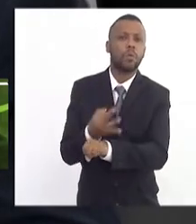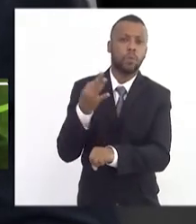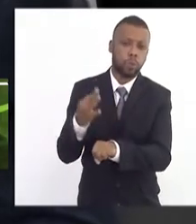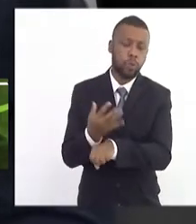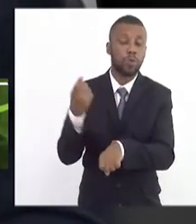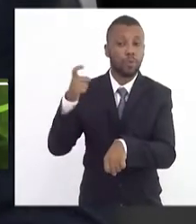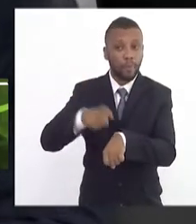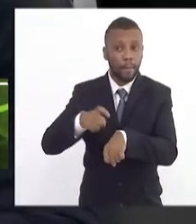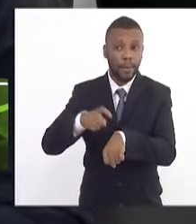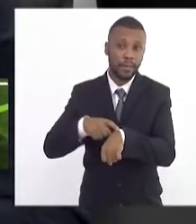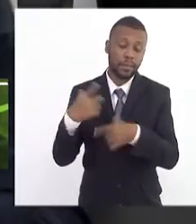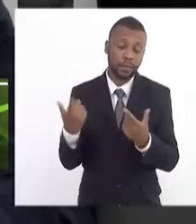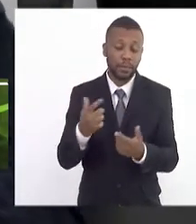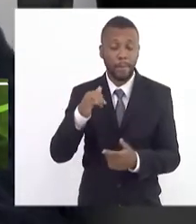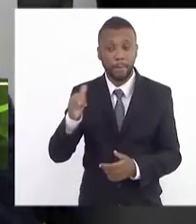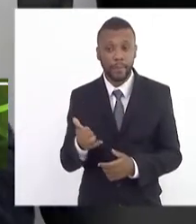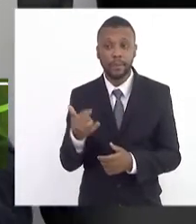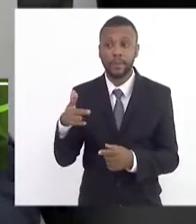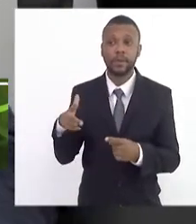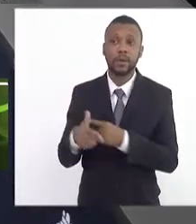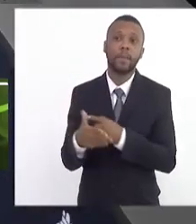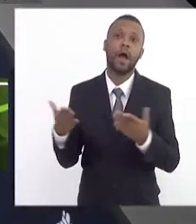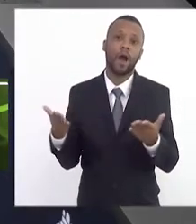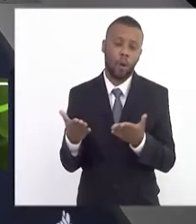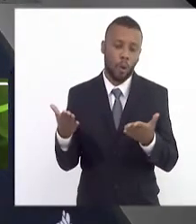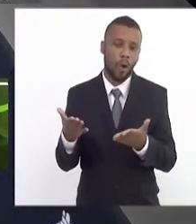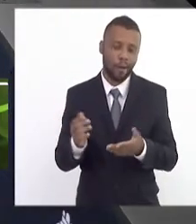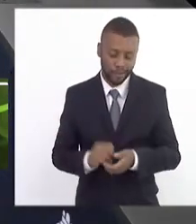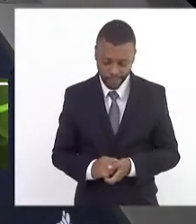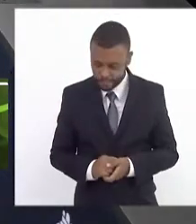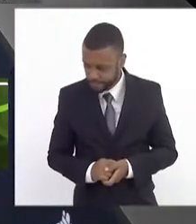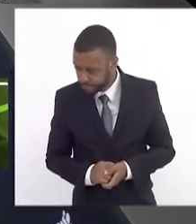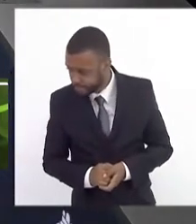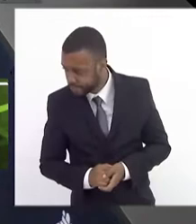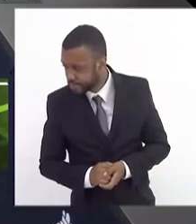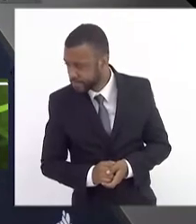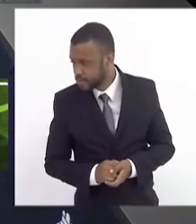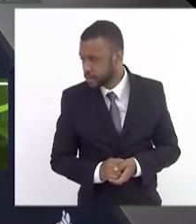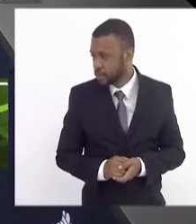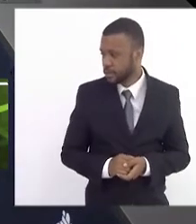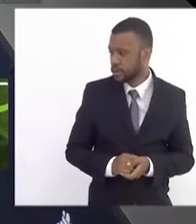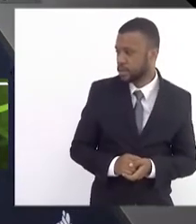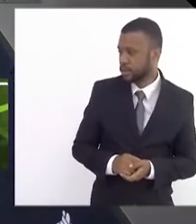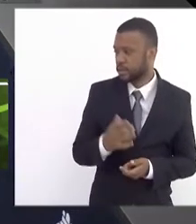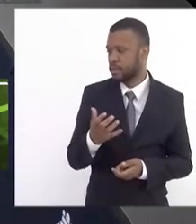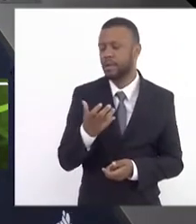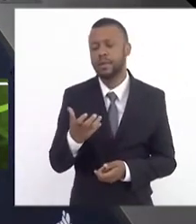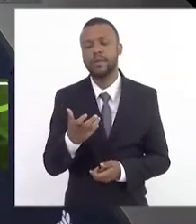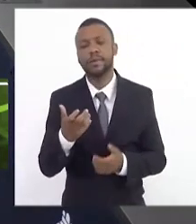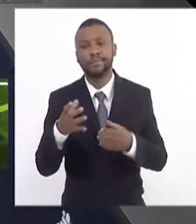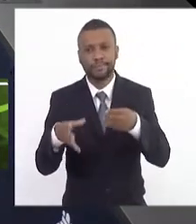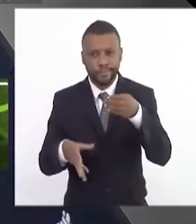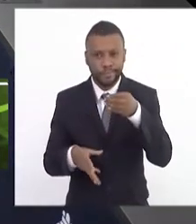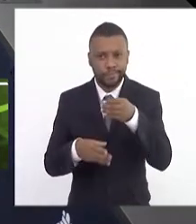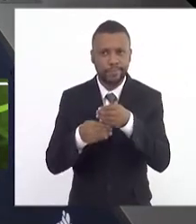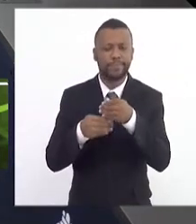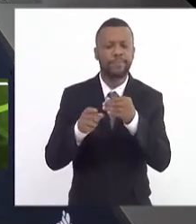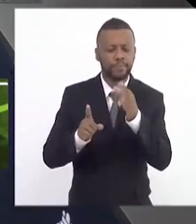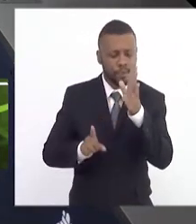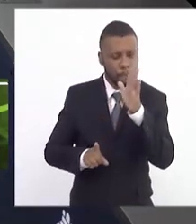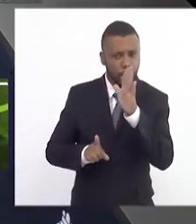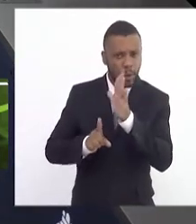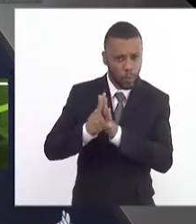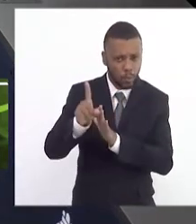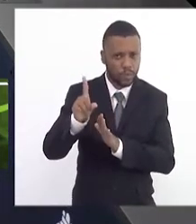que interromper agora, acho que não é oportuno. Que eu gostaria Obrigado. De. Obrigada. Gostaria de fazer, insistindo na pergunta com o